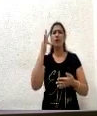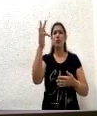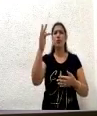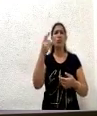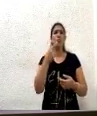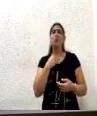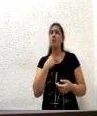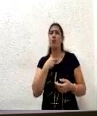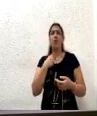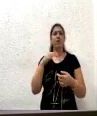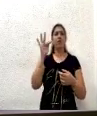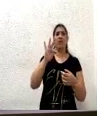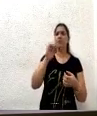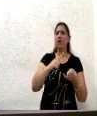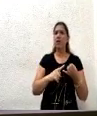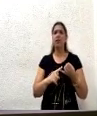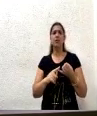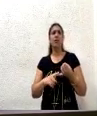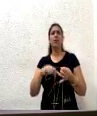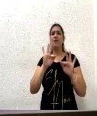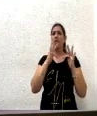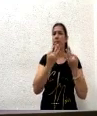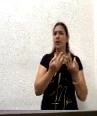está ali envolvido com droga. Por quê?